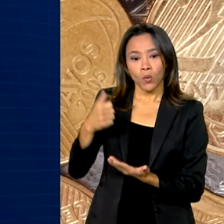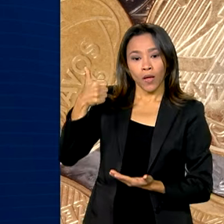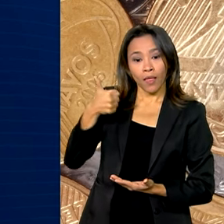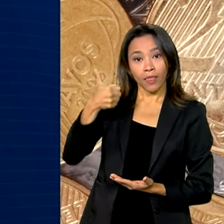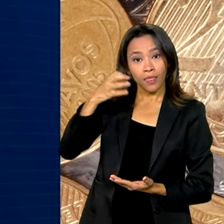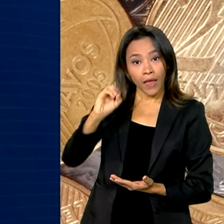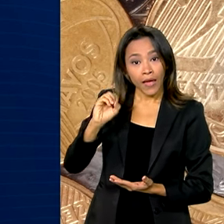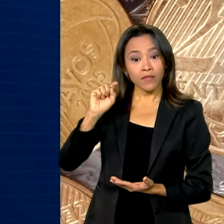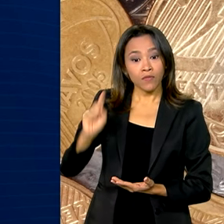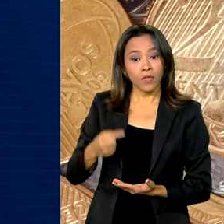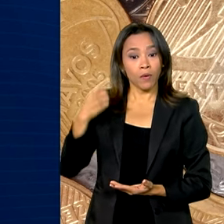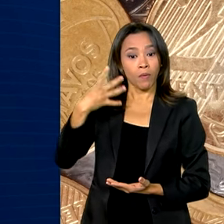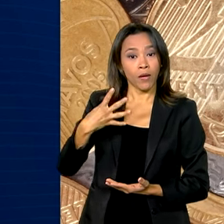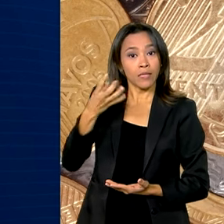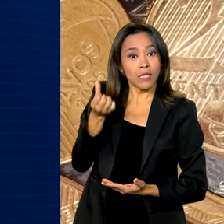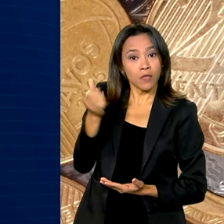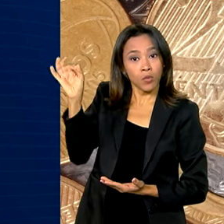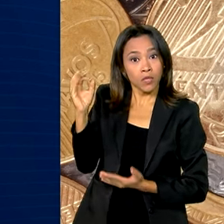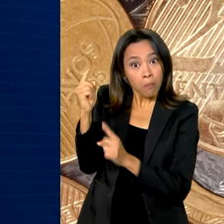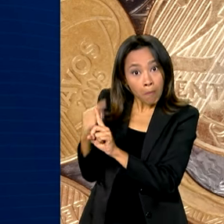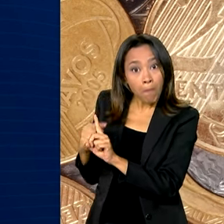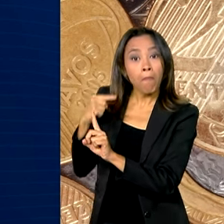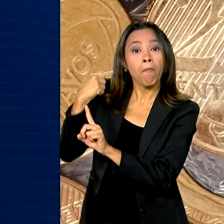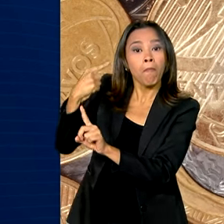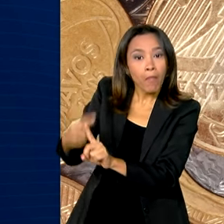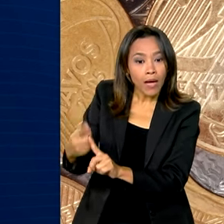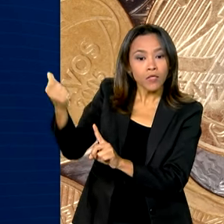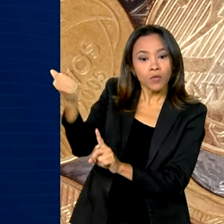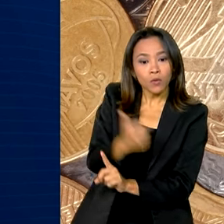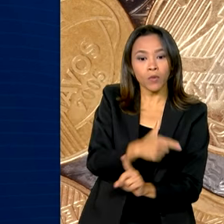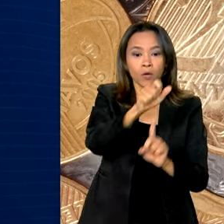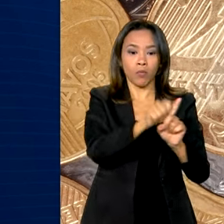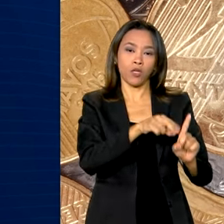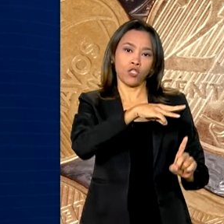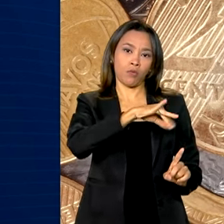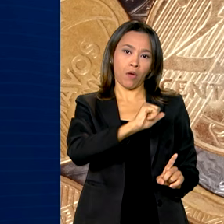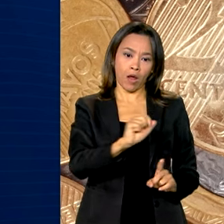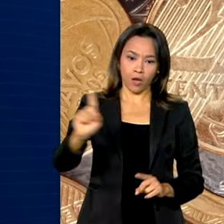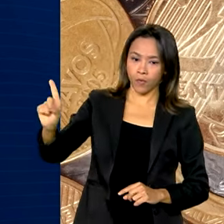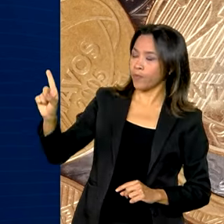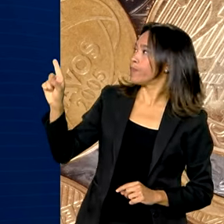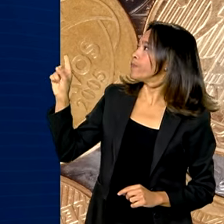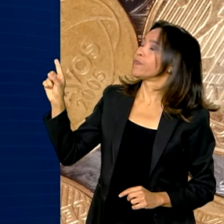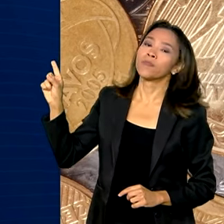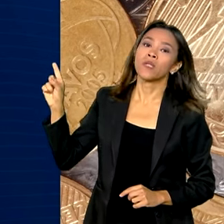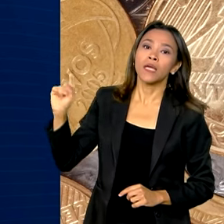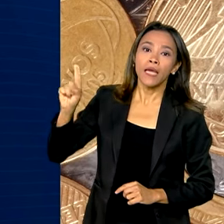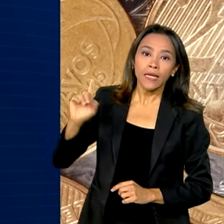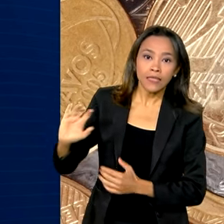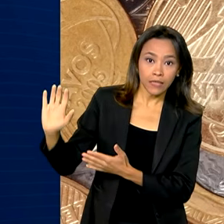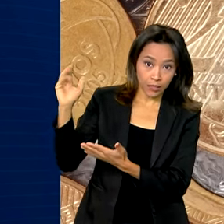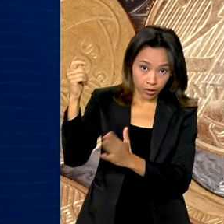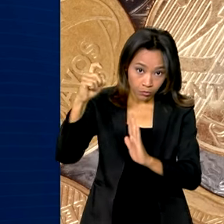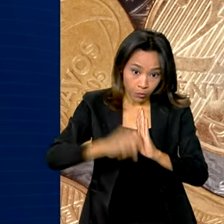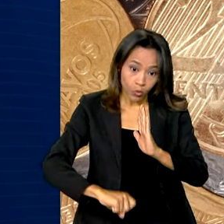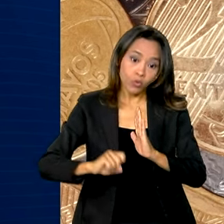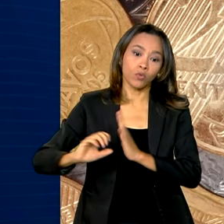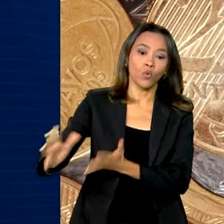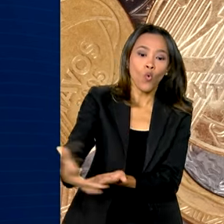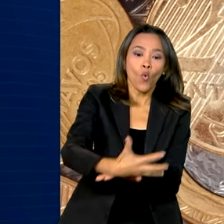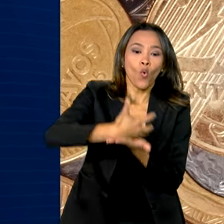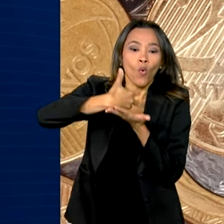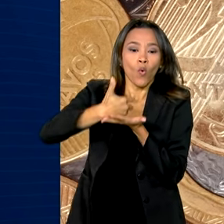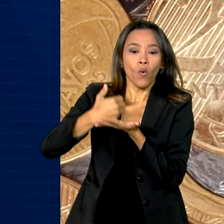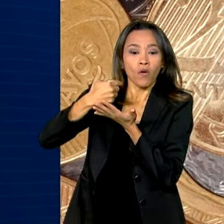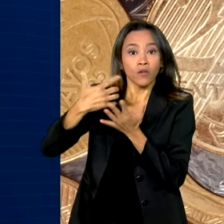10,46% a mais na comparação com o mês de maio passado. O imposto sobre pessoa física garantiu aos cofres da União